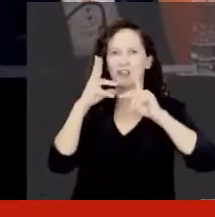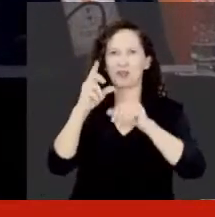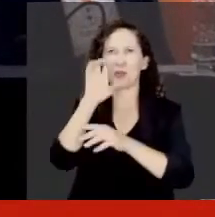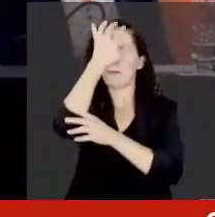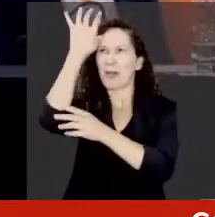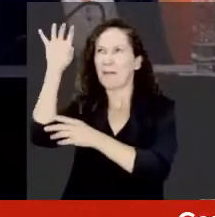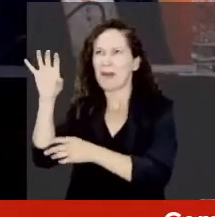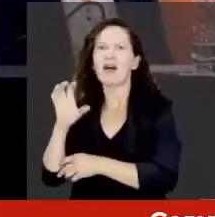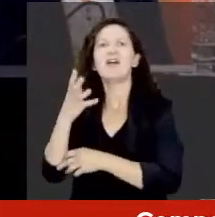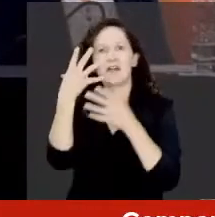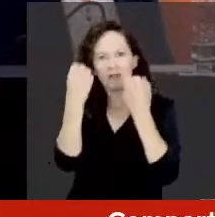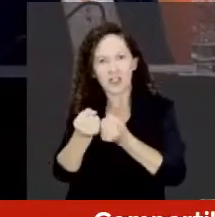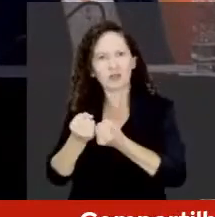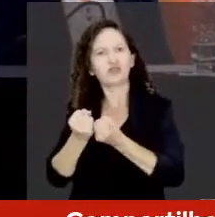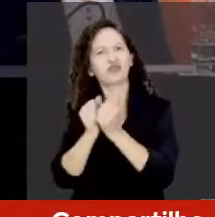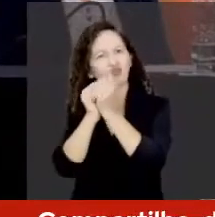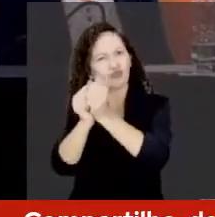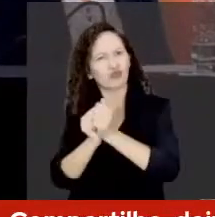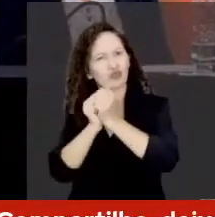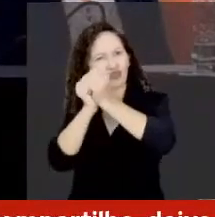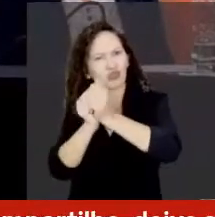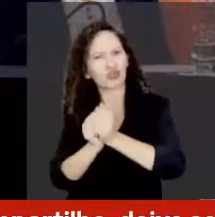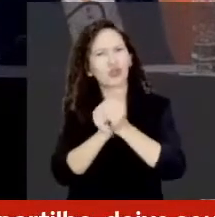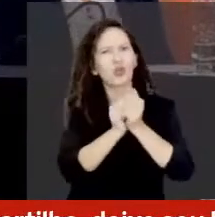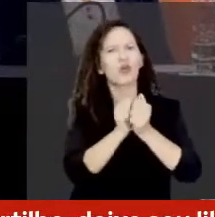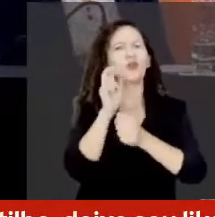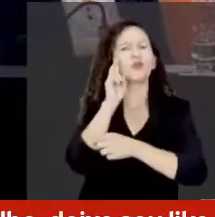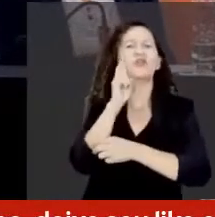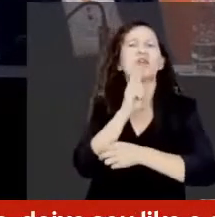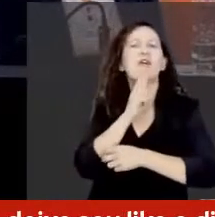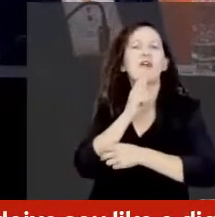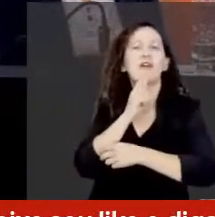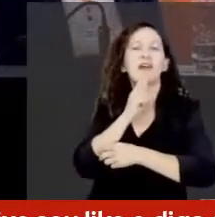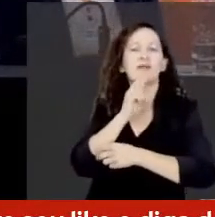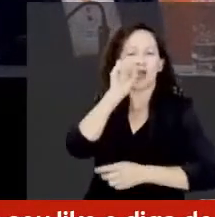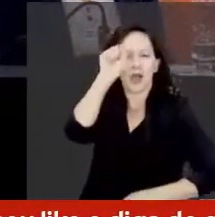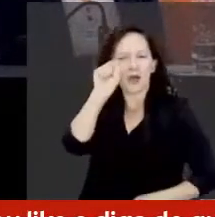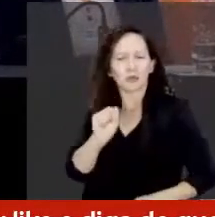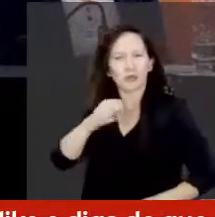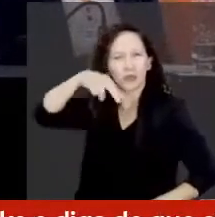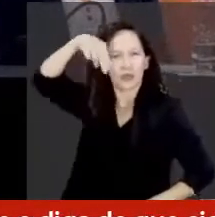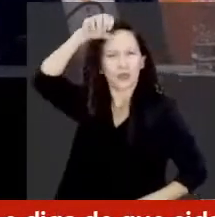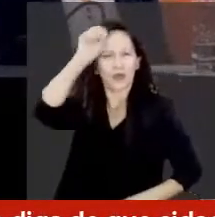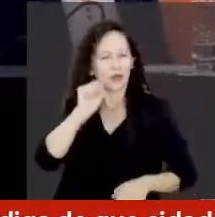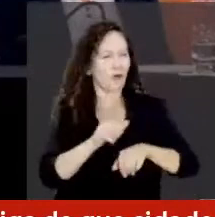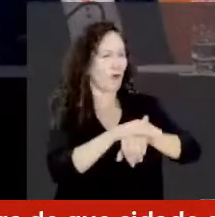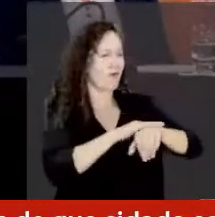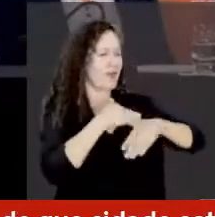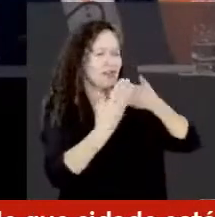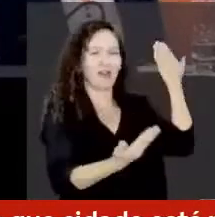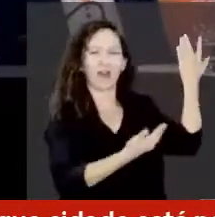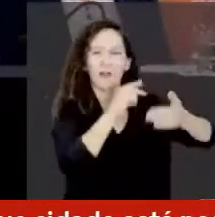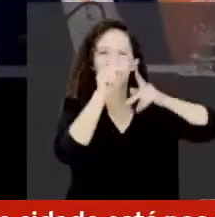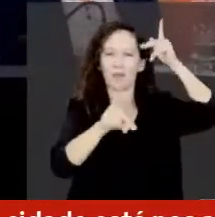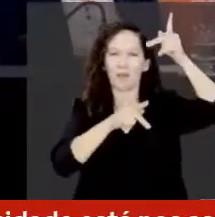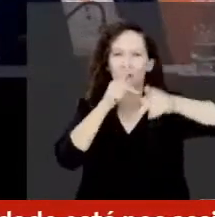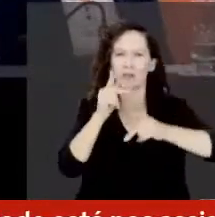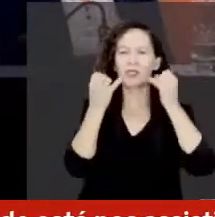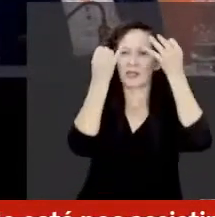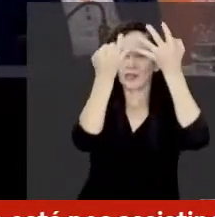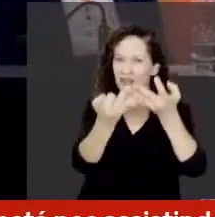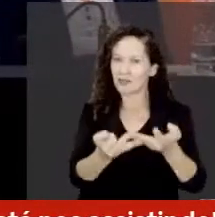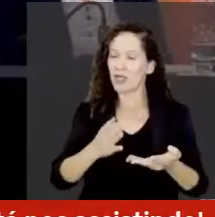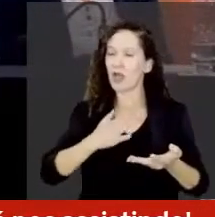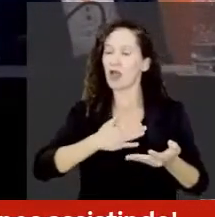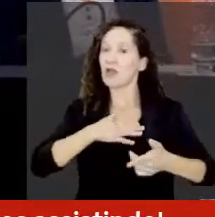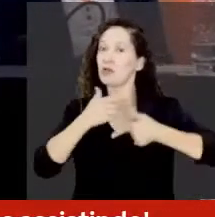a Conab, que a gente utilizava de forma extraordinária, sabe, como um instrumento para